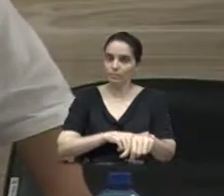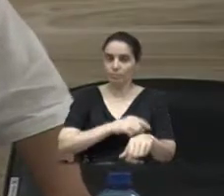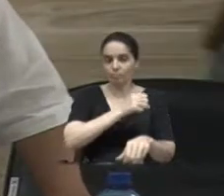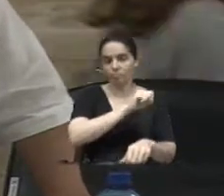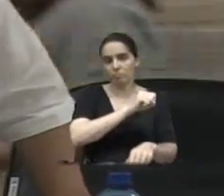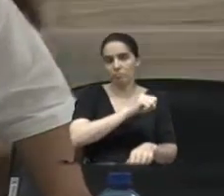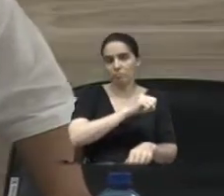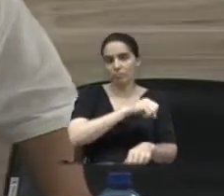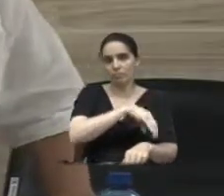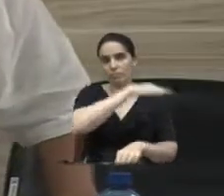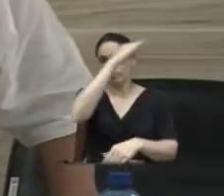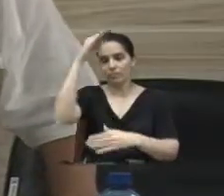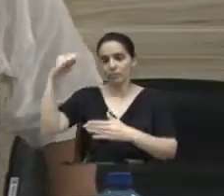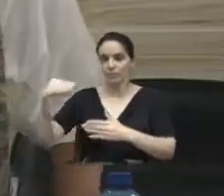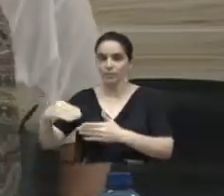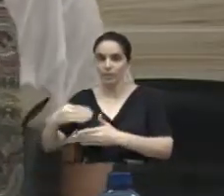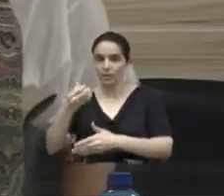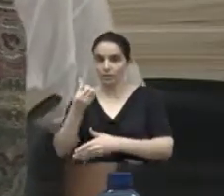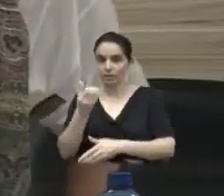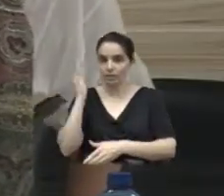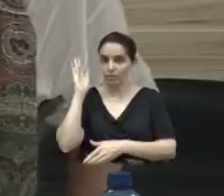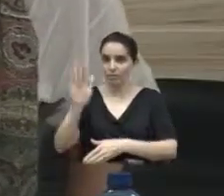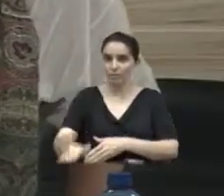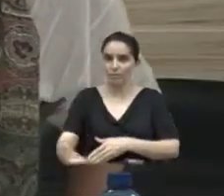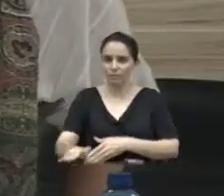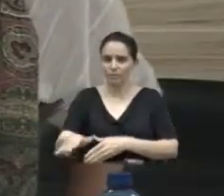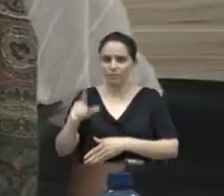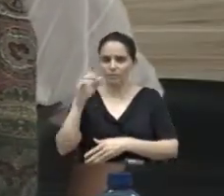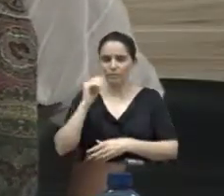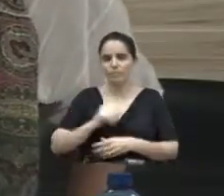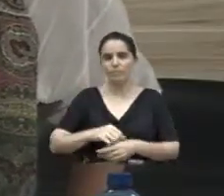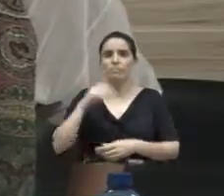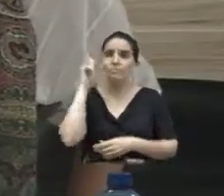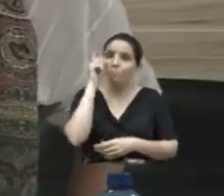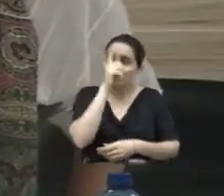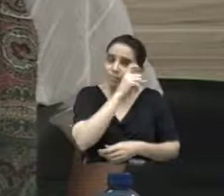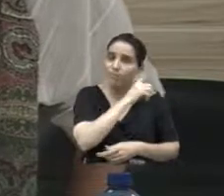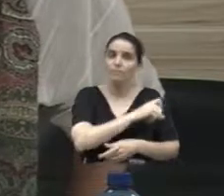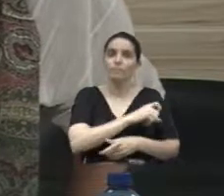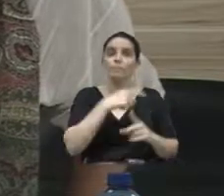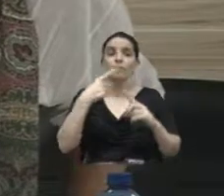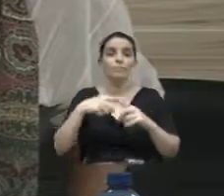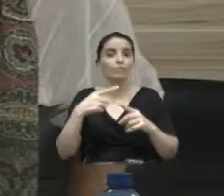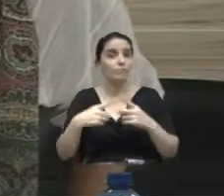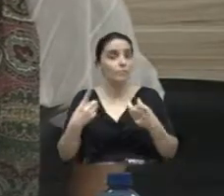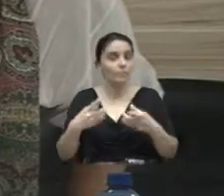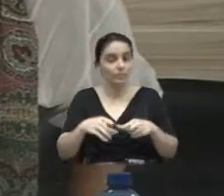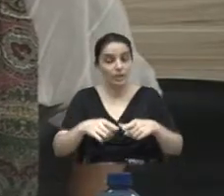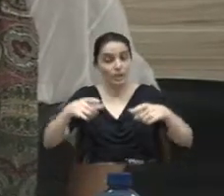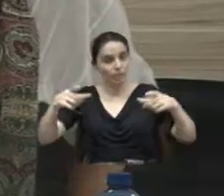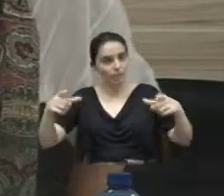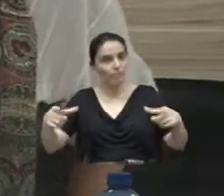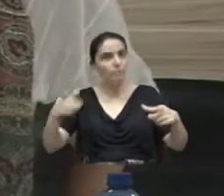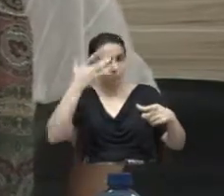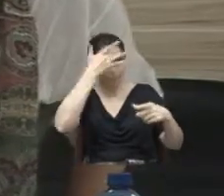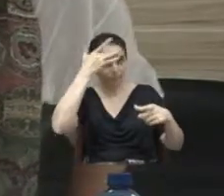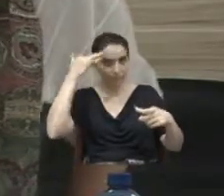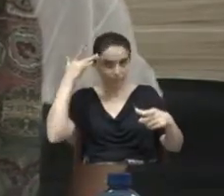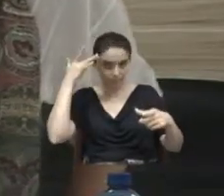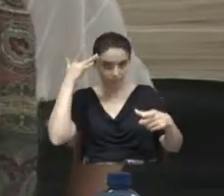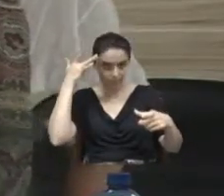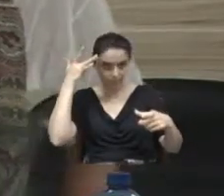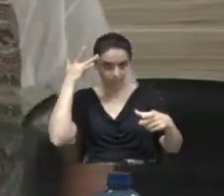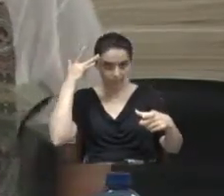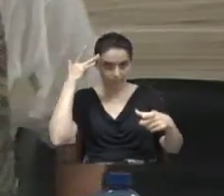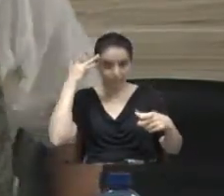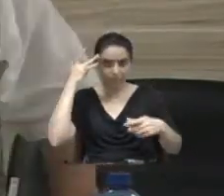acaba dificultando muito, porque a maioria das pessoas tenta levar ou dar o